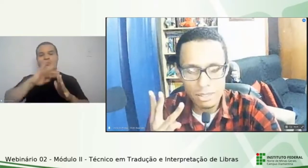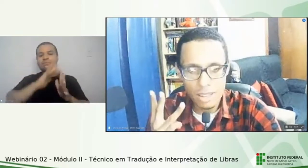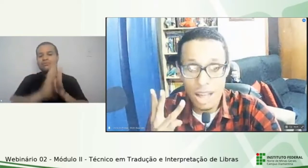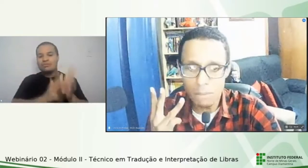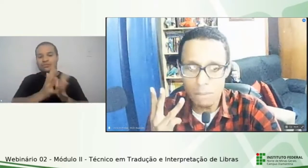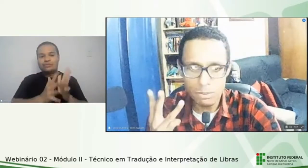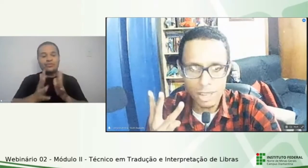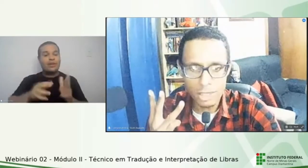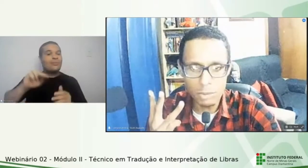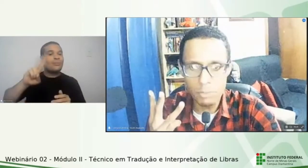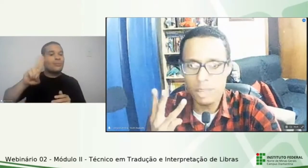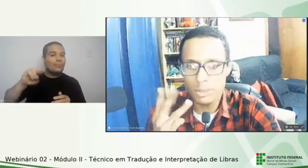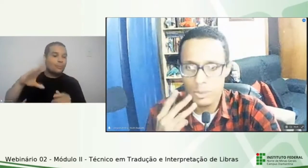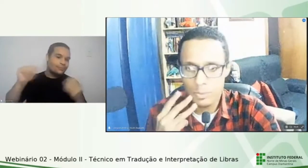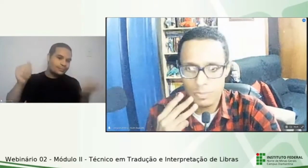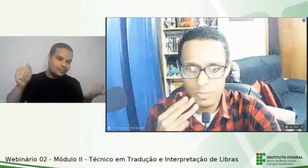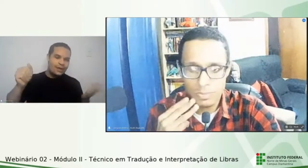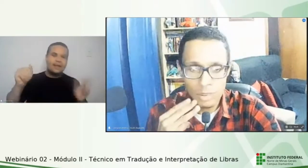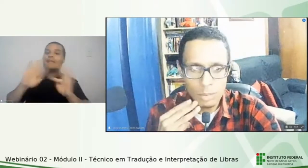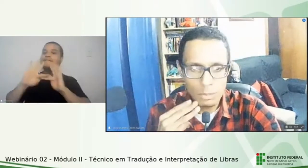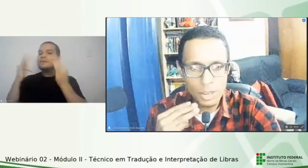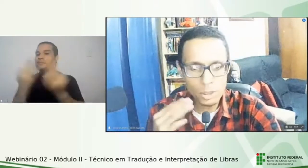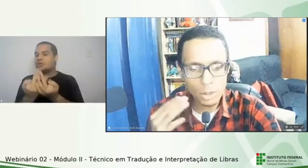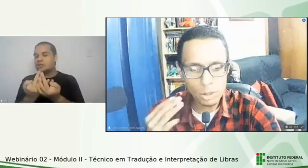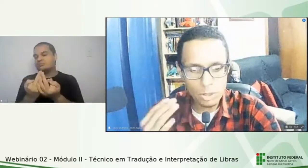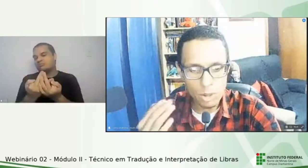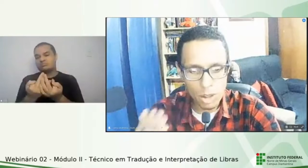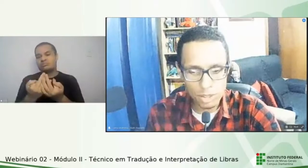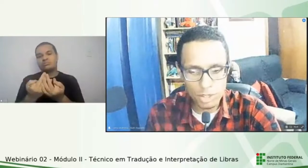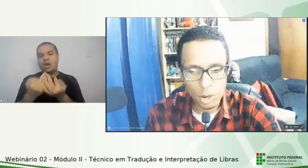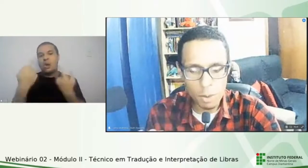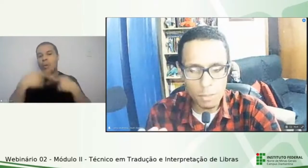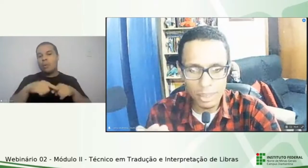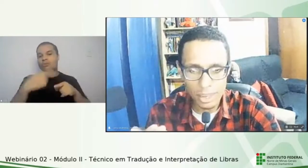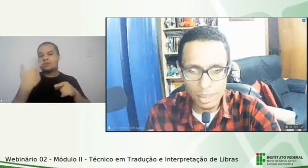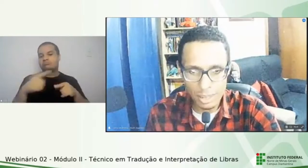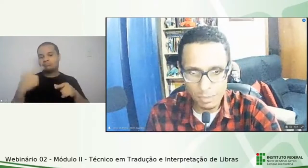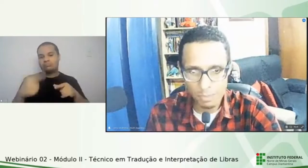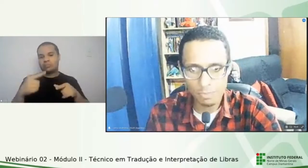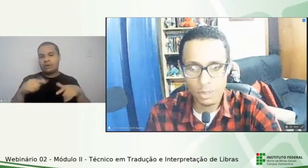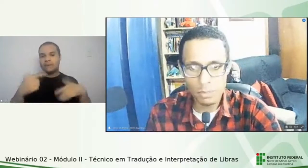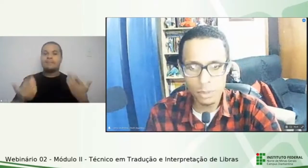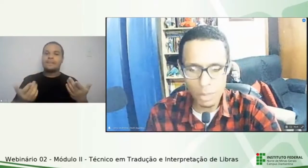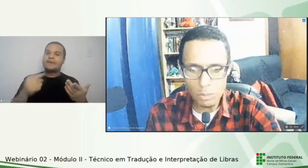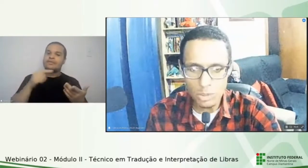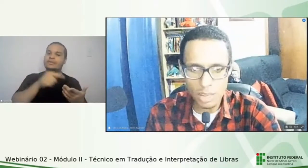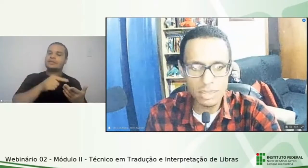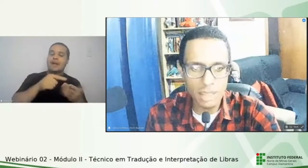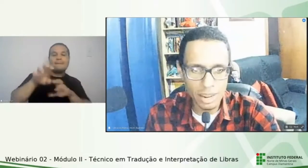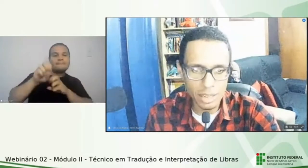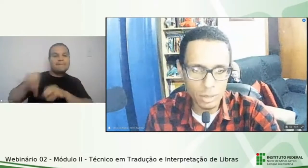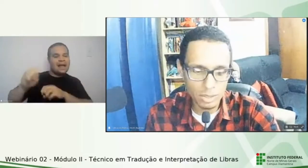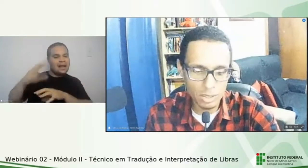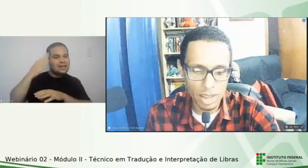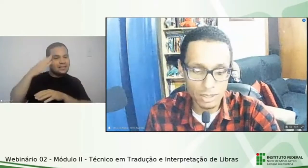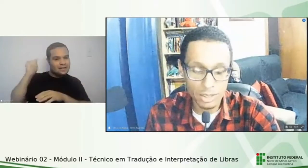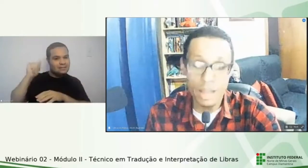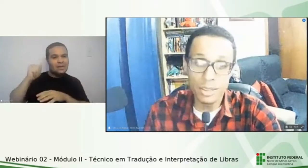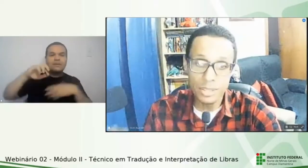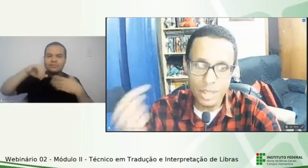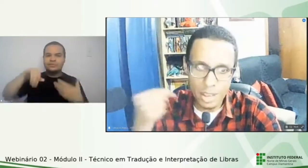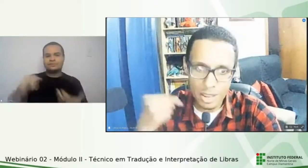sinais, aproveite o momento. Porque todos nós, de alguma maneira, podemos ensinar a língua de